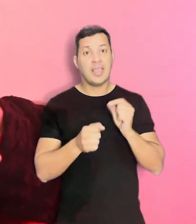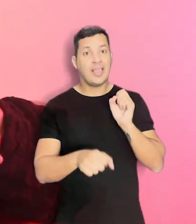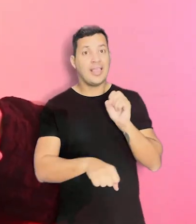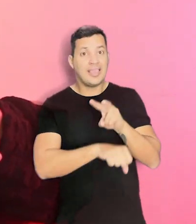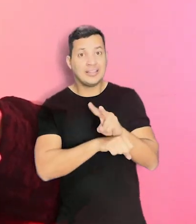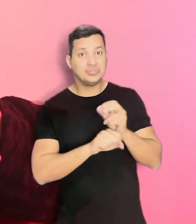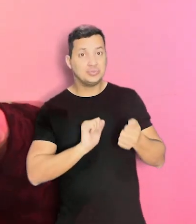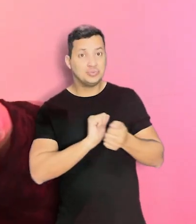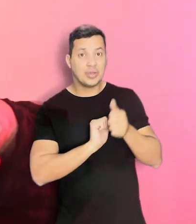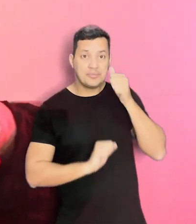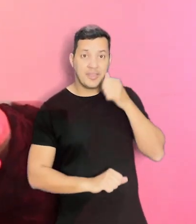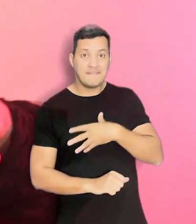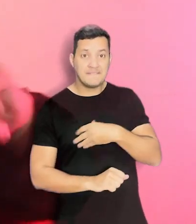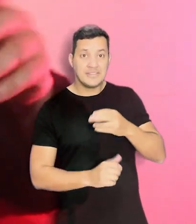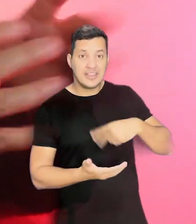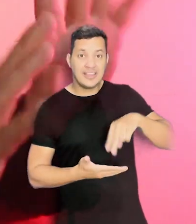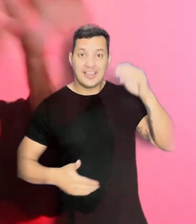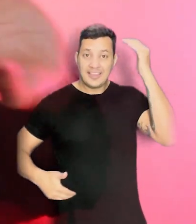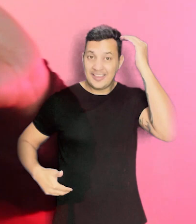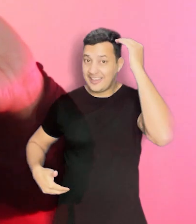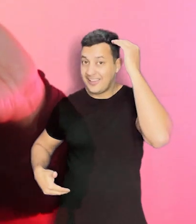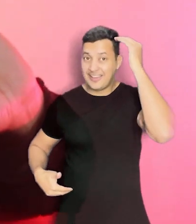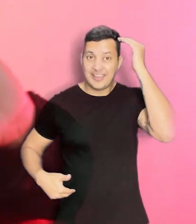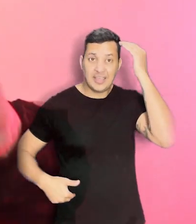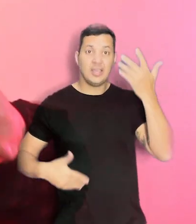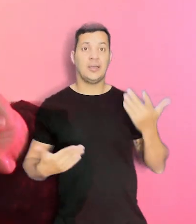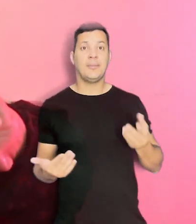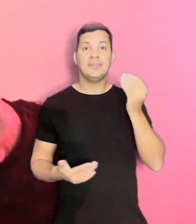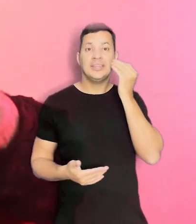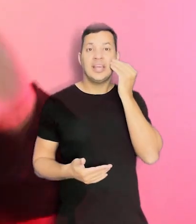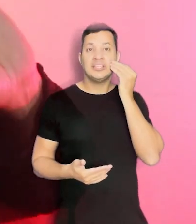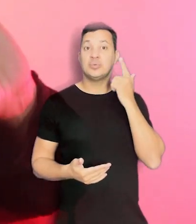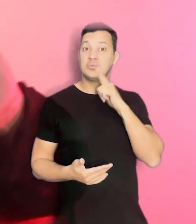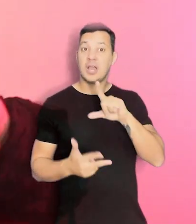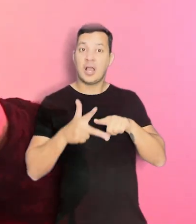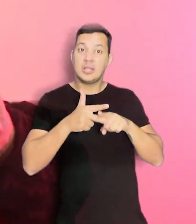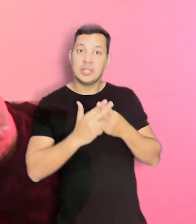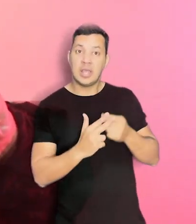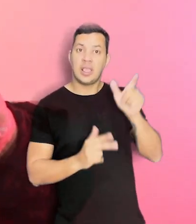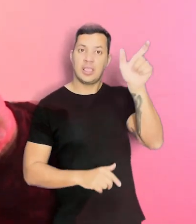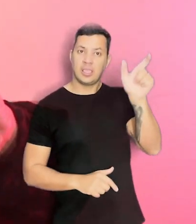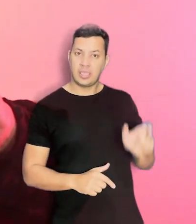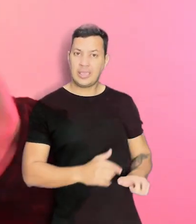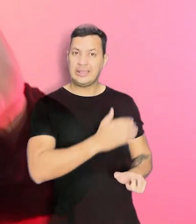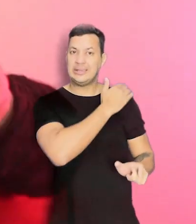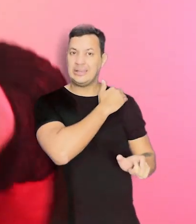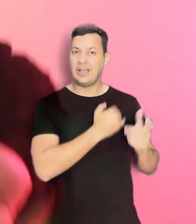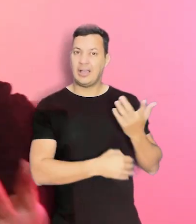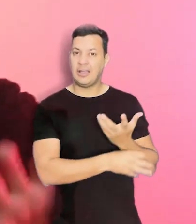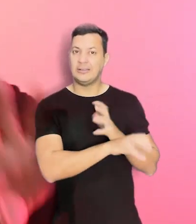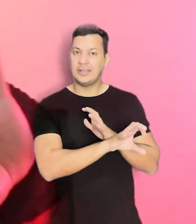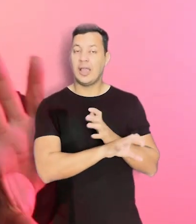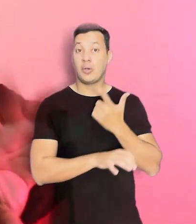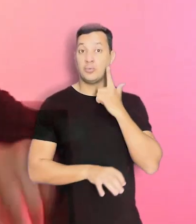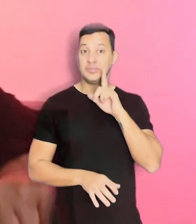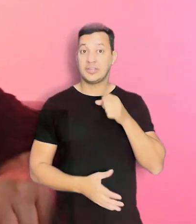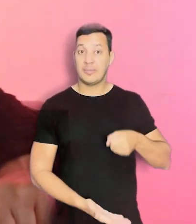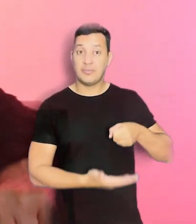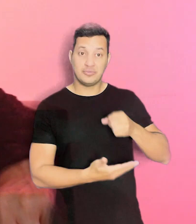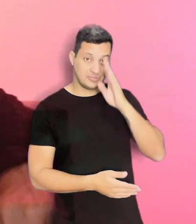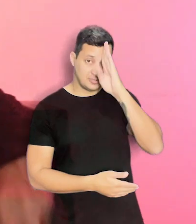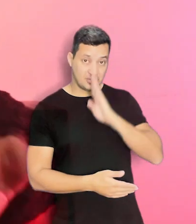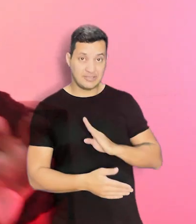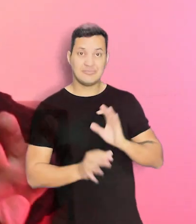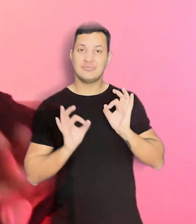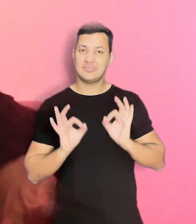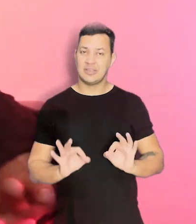com a minha filha? E assim, entra para corrigir sua coluna, né? E eu consigo uma bolsa para você, com certeza ela